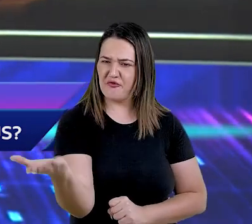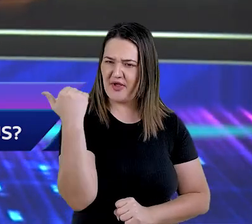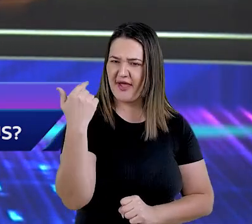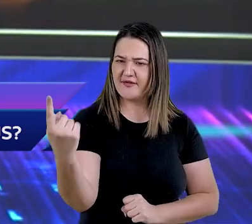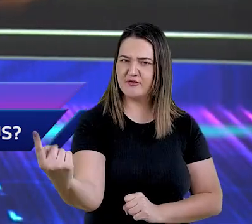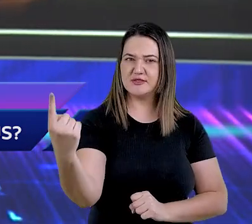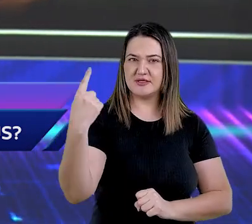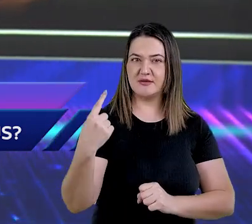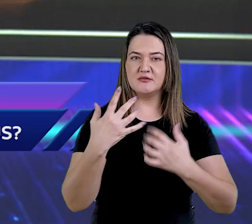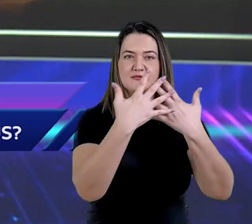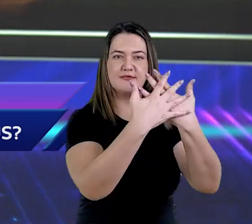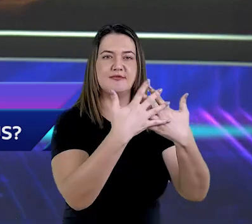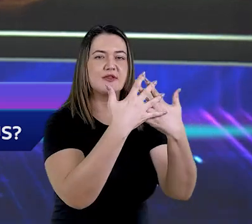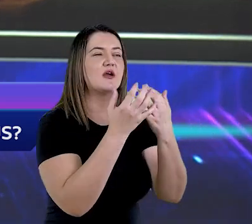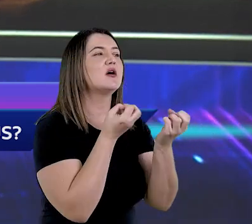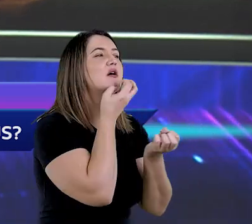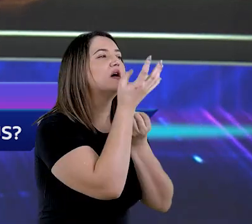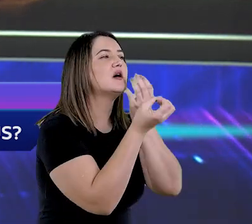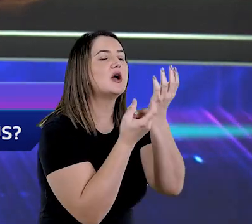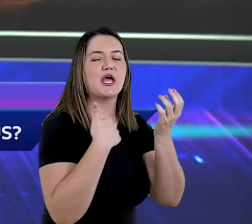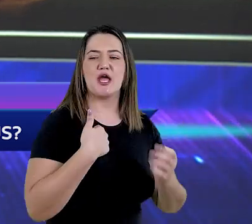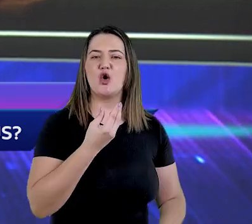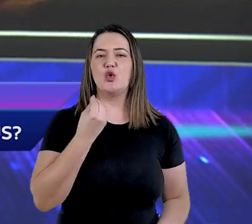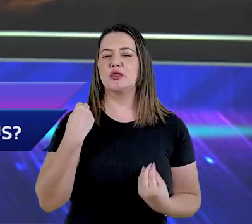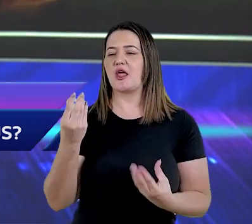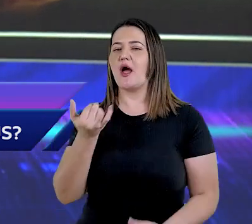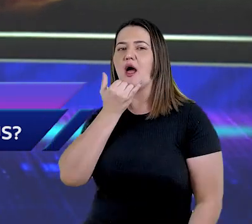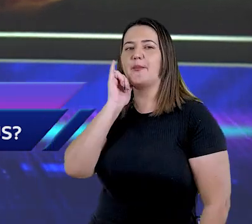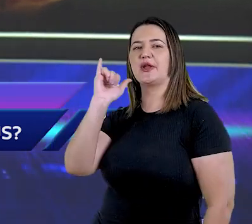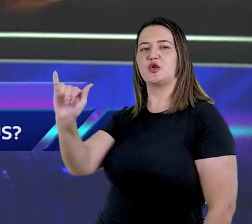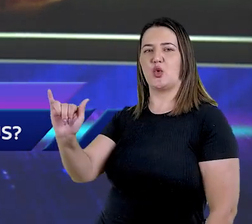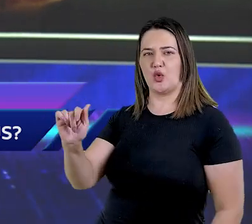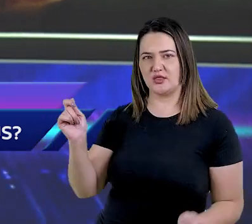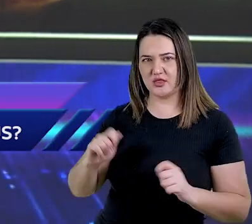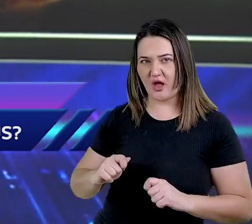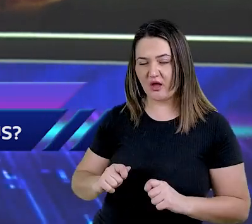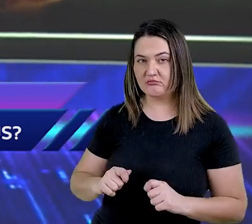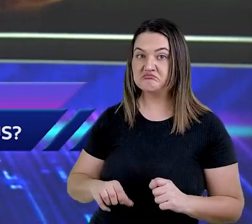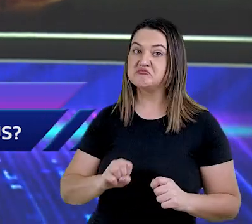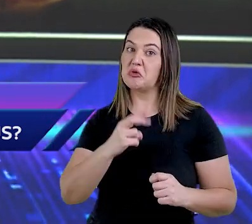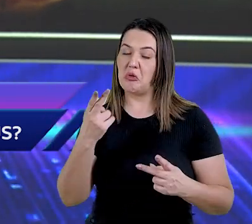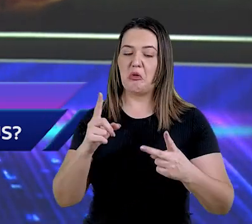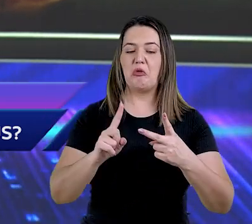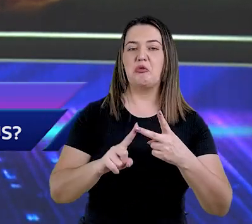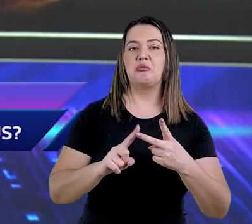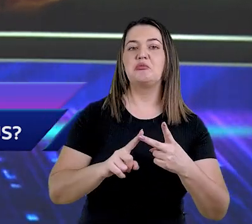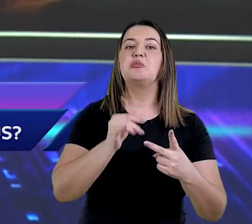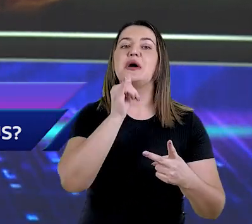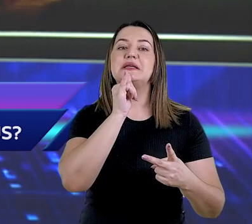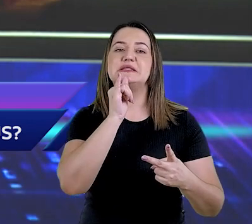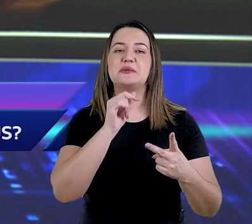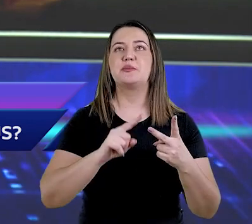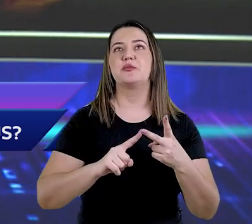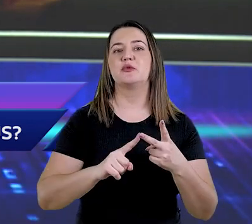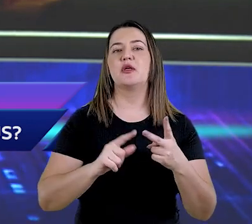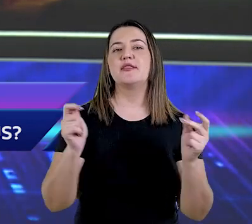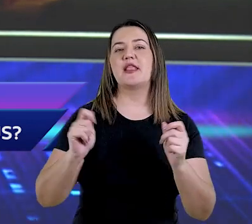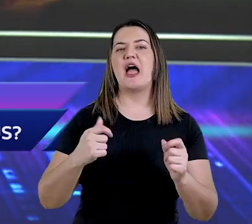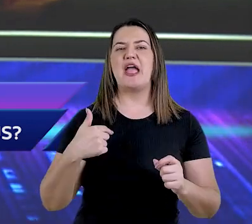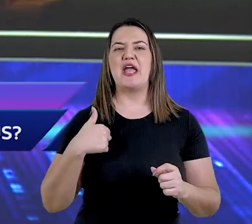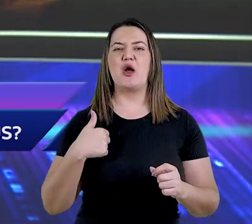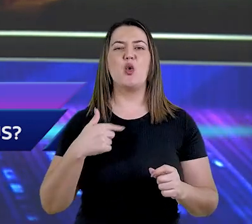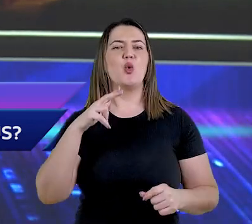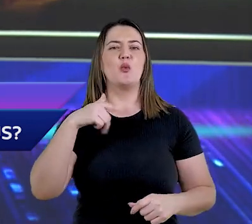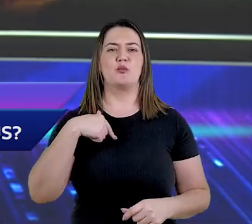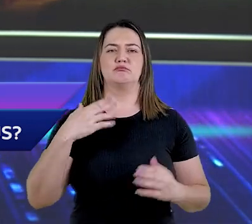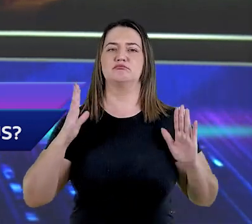Bíblia? Existe um movimento que promove hoje a guarda do domingo e não a do sábado,